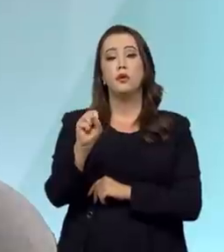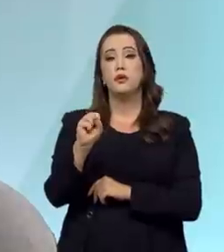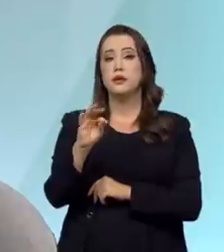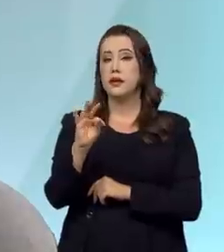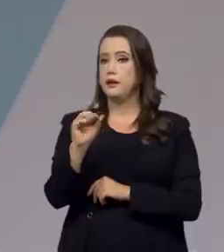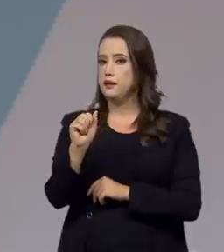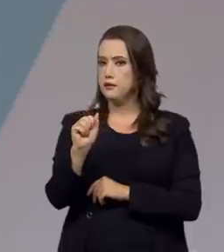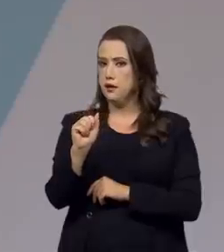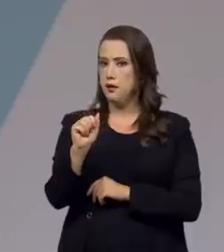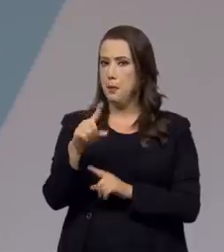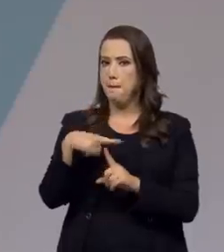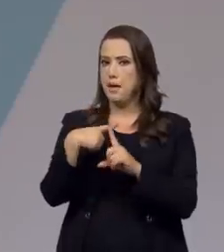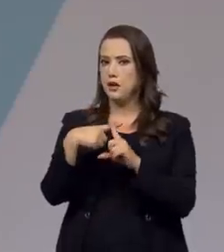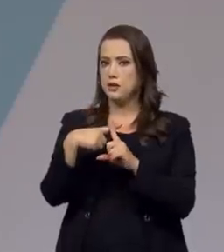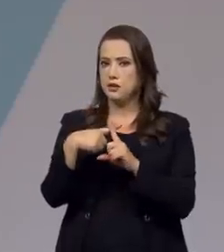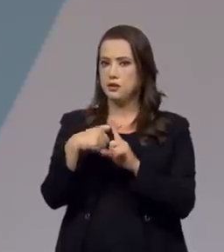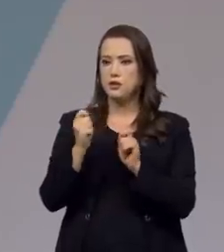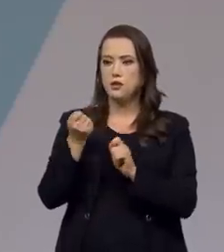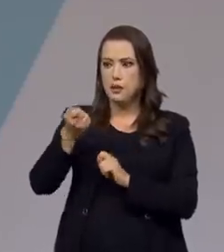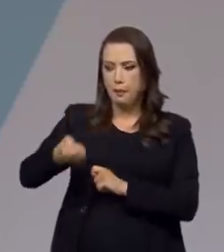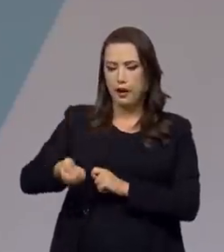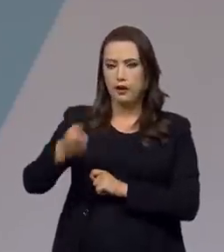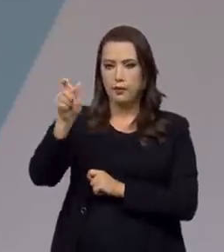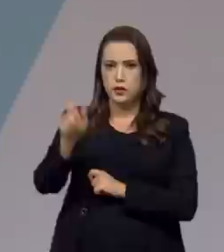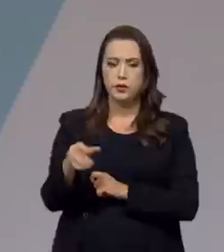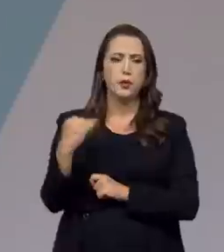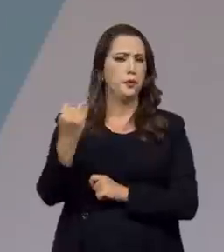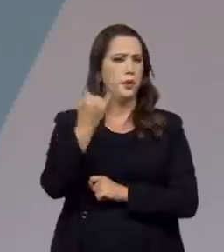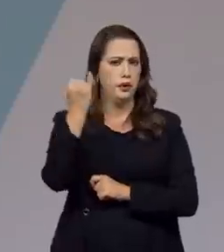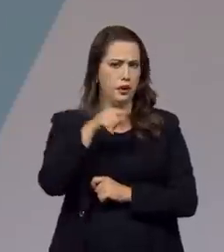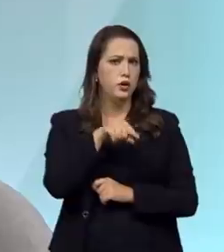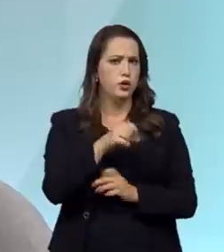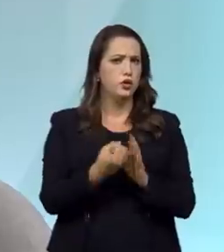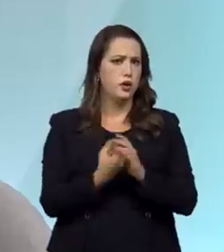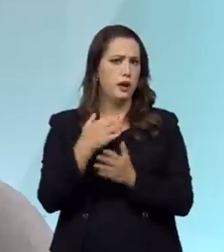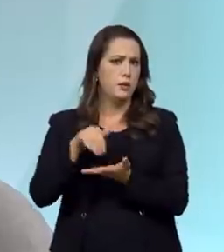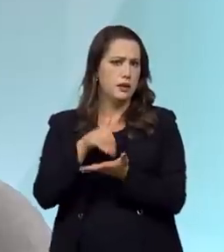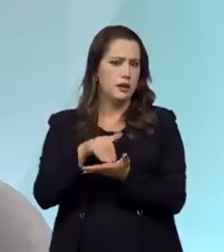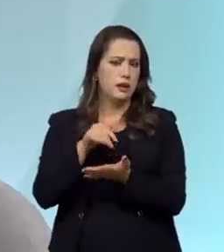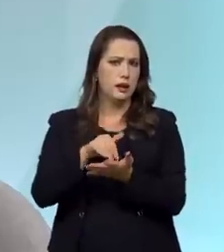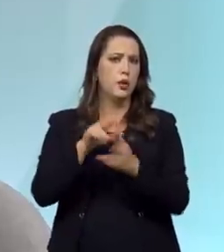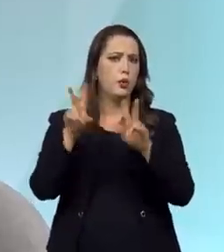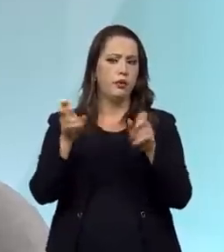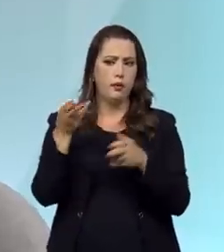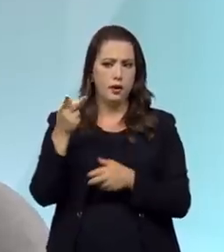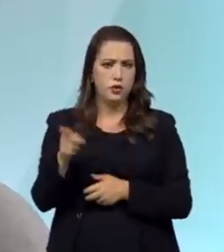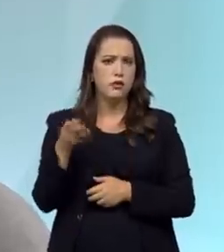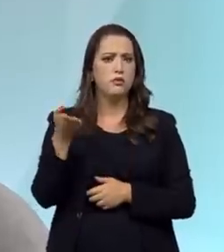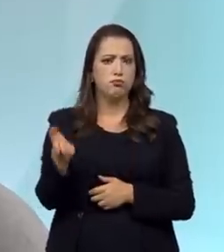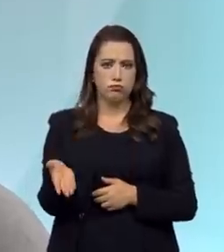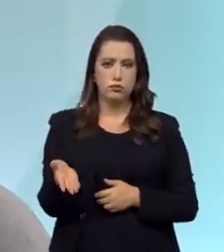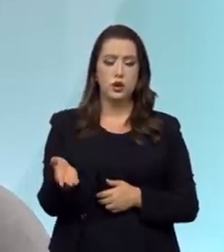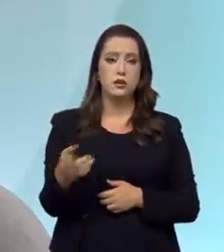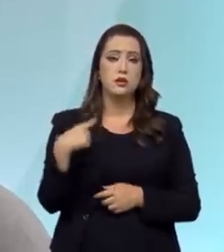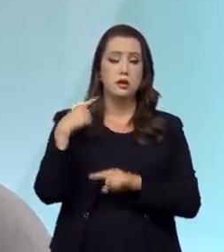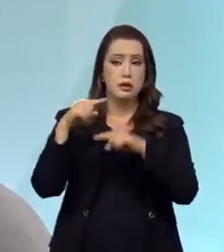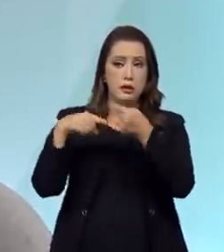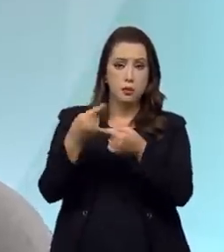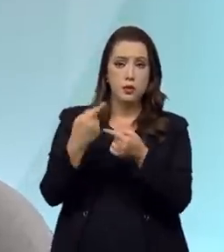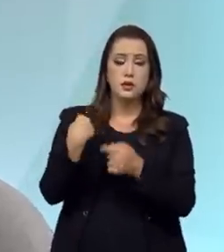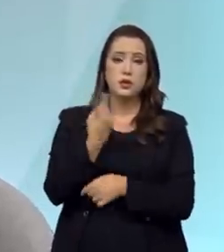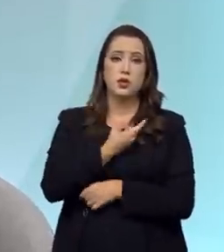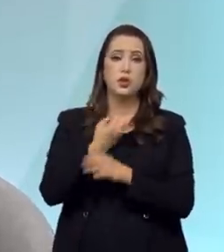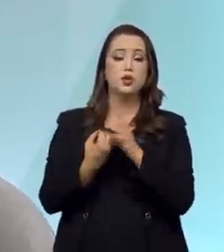área foi muito importante a criação da secretaria da Amazônia serviços ambientais em seguida Nós criamos a um